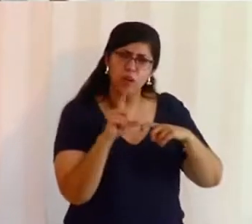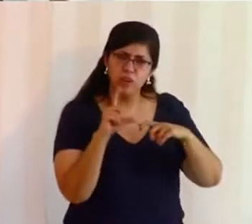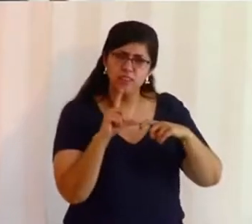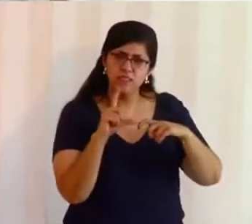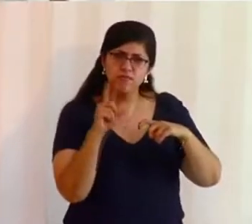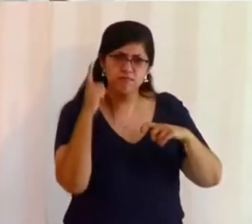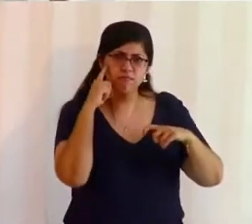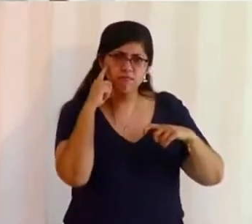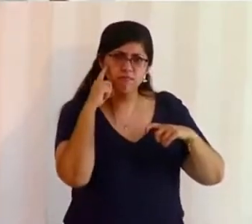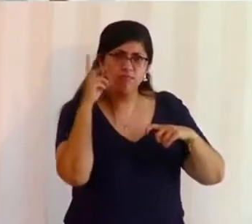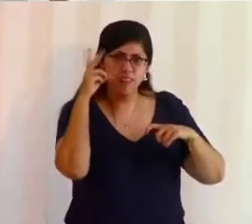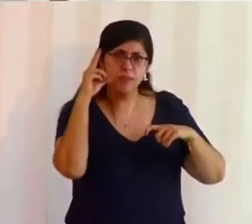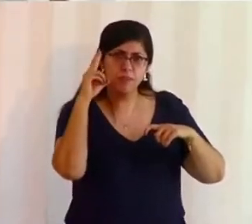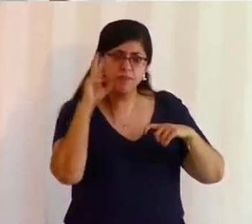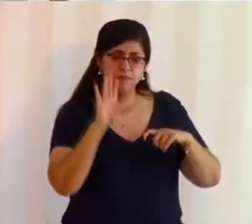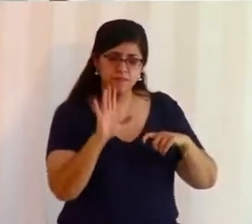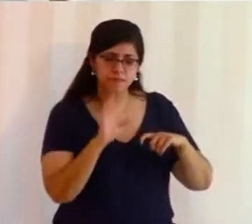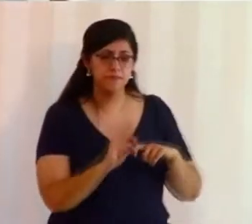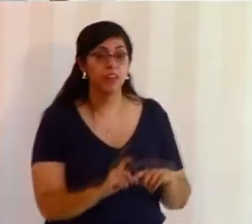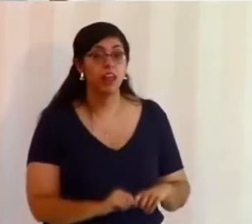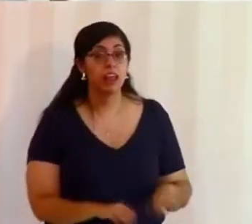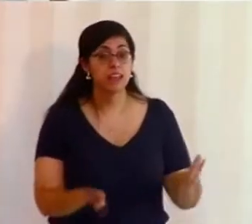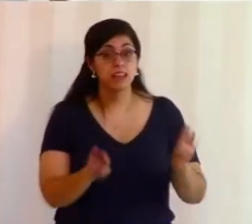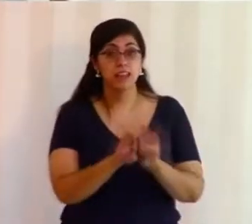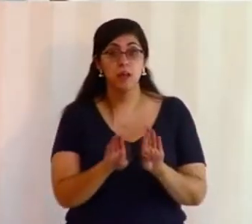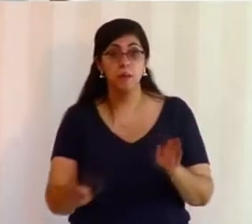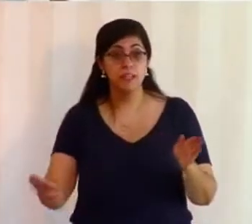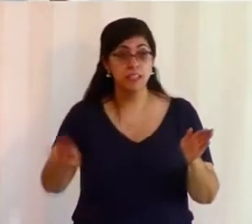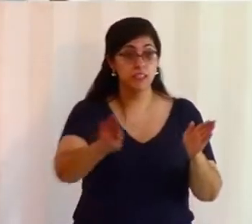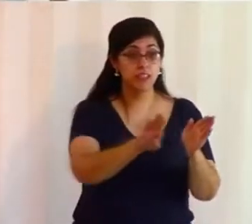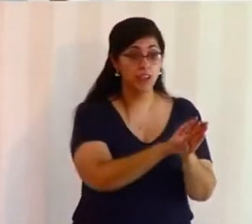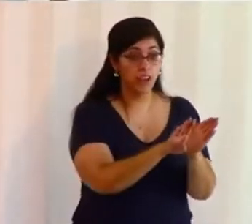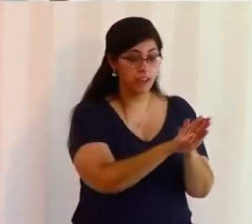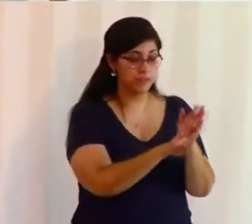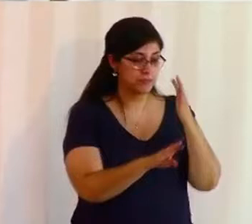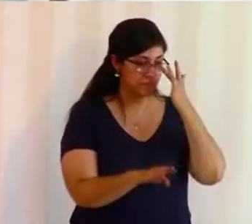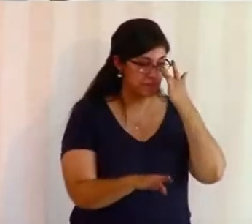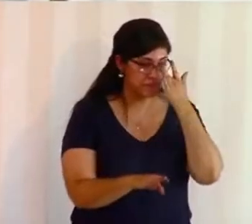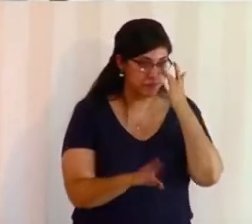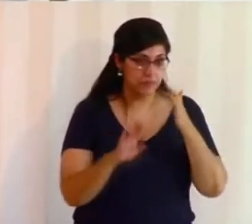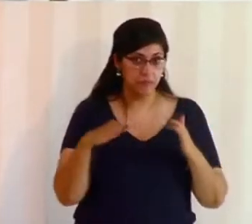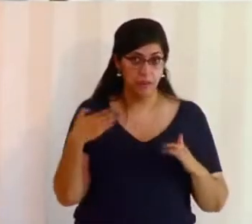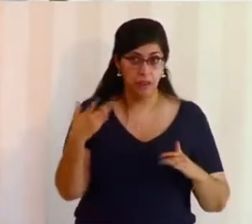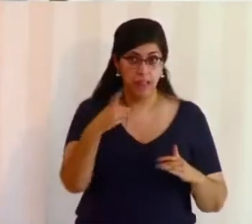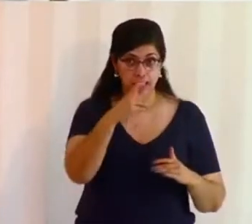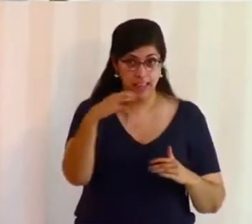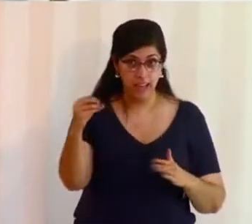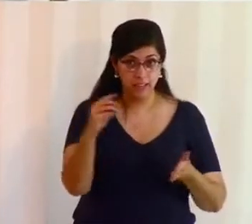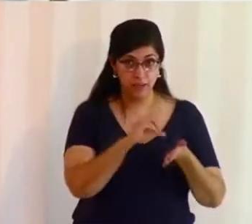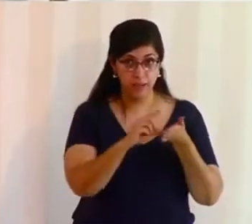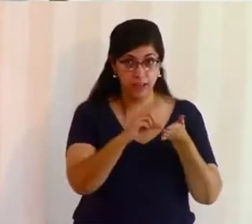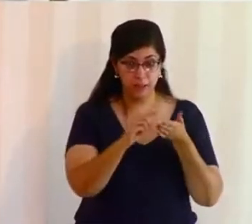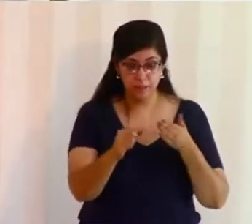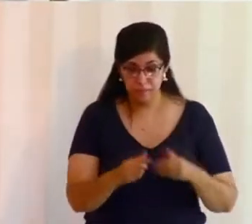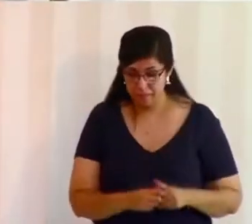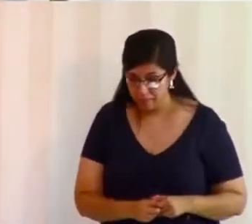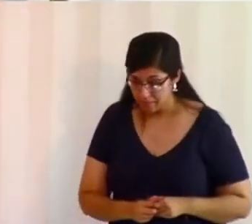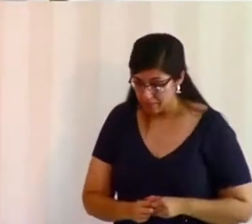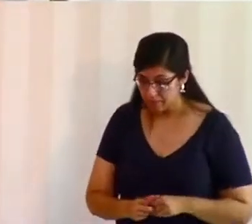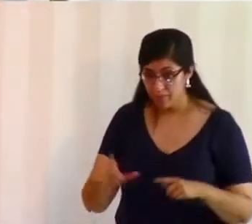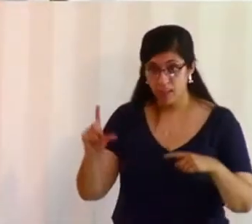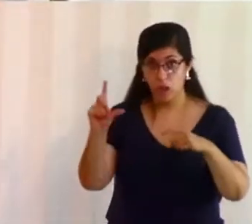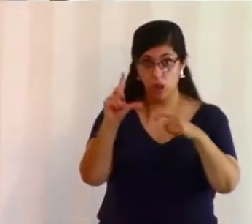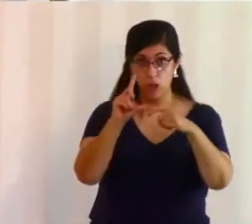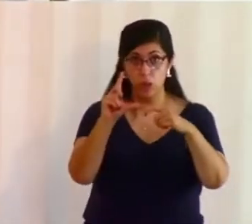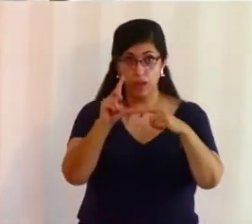então aqui do texto que nós lemos, chegará num momento, principalmente a partir do verso 10, que Lucas vai colocar o seu nome, ele